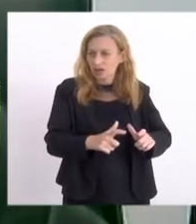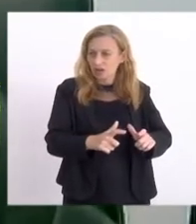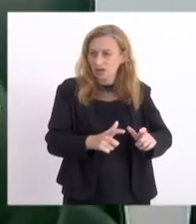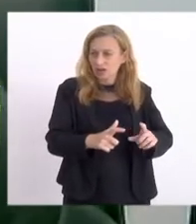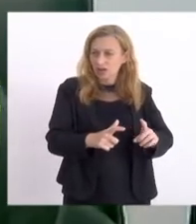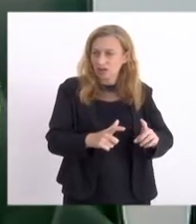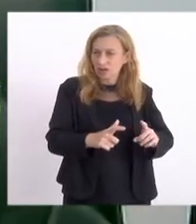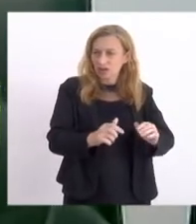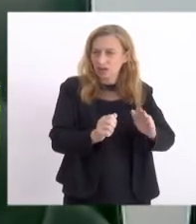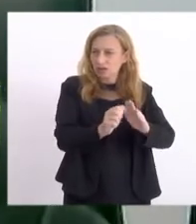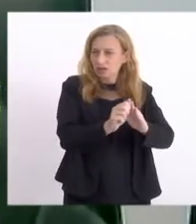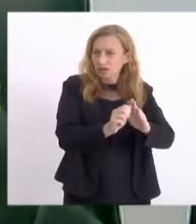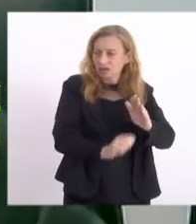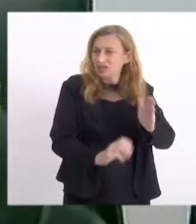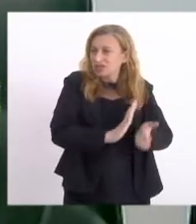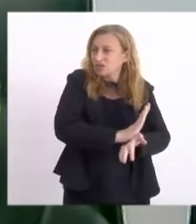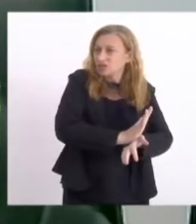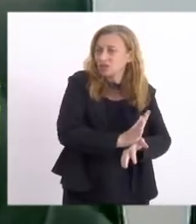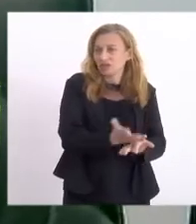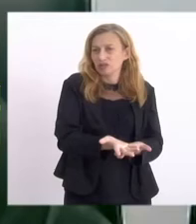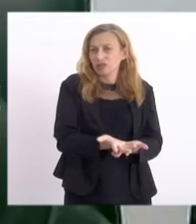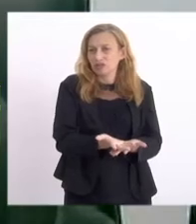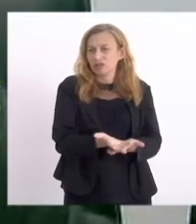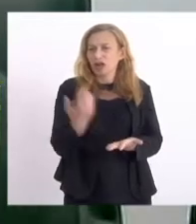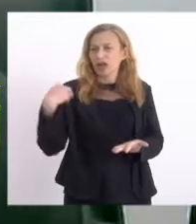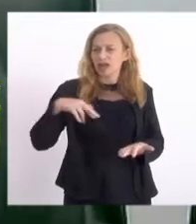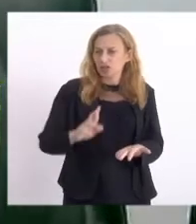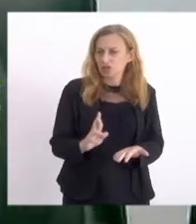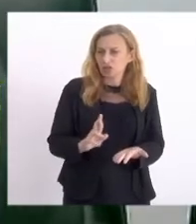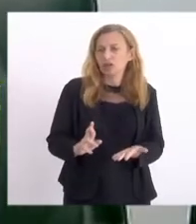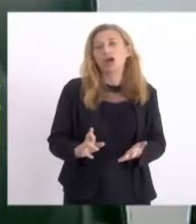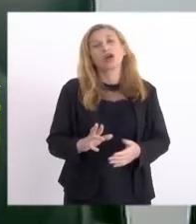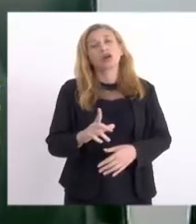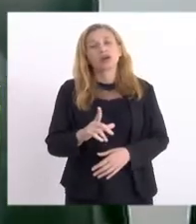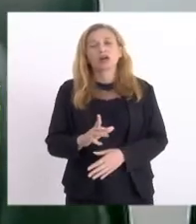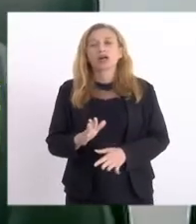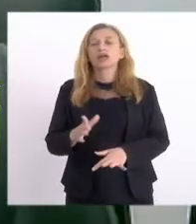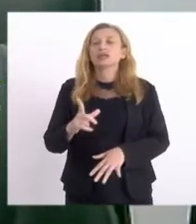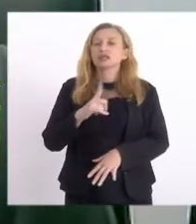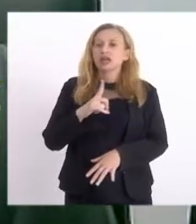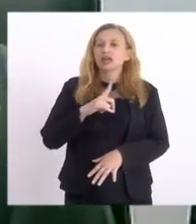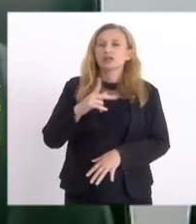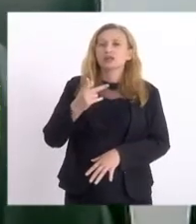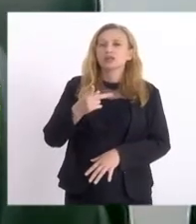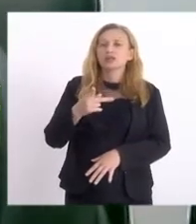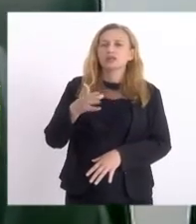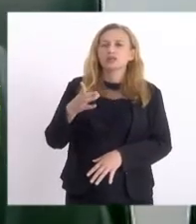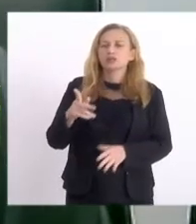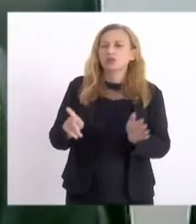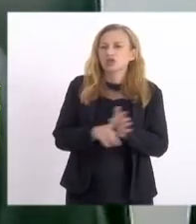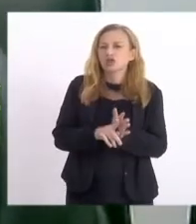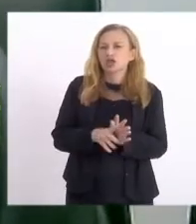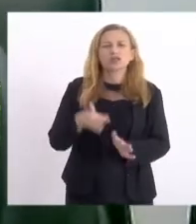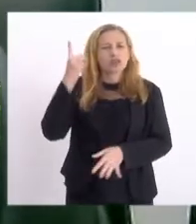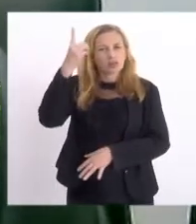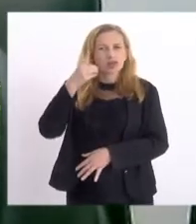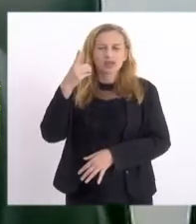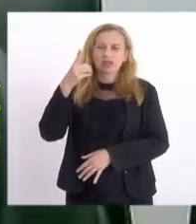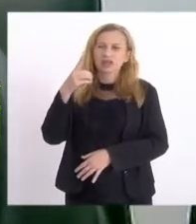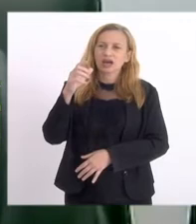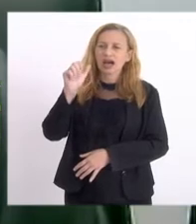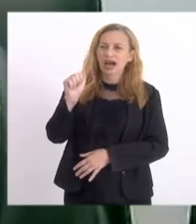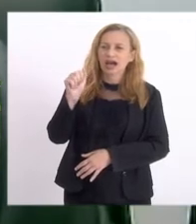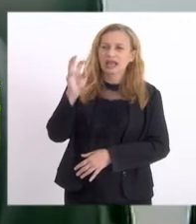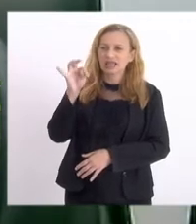afro. Então, o que de fato há? Assim, inclusive, há um projeto do deputado Átila Nunes, que é o projeto de lei que está com o deputado